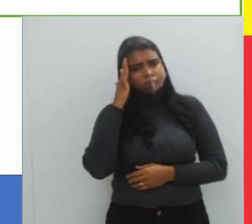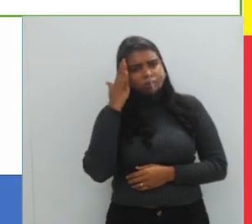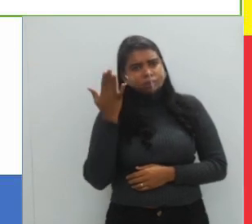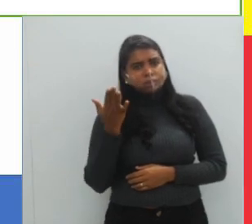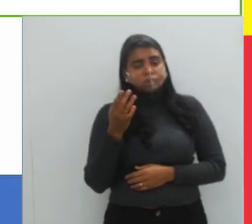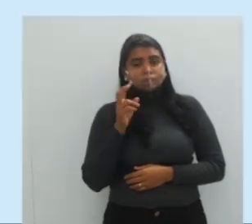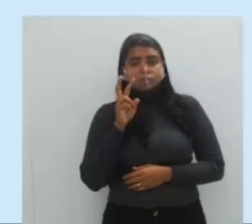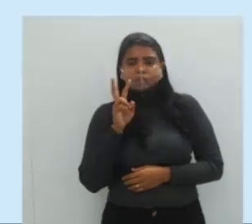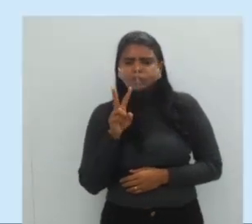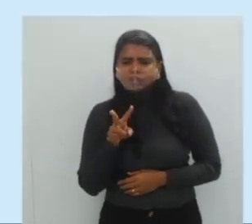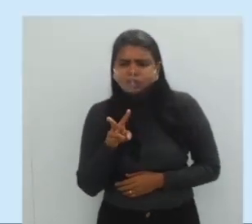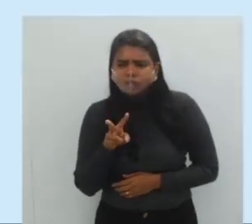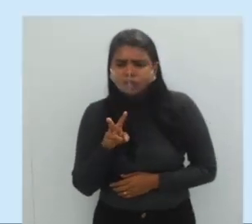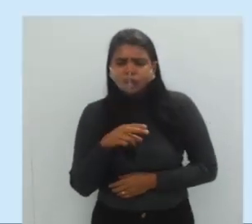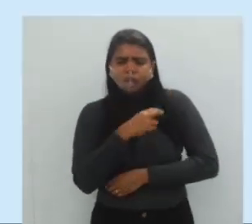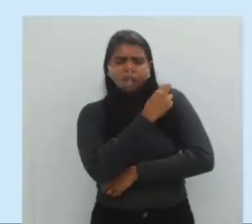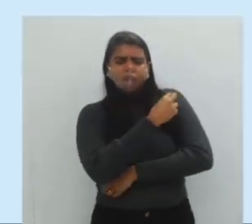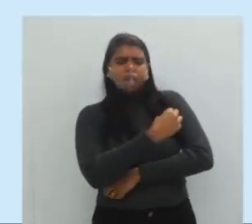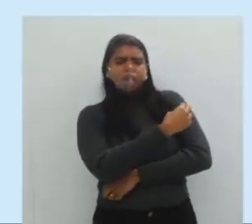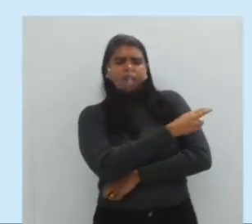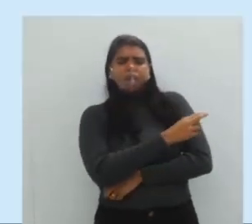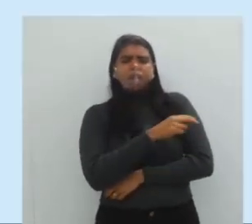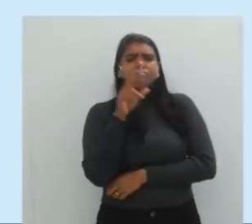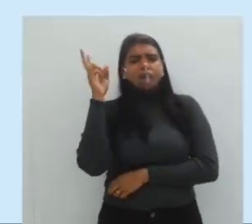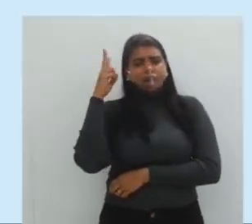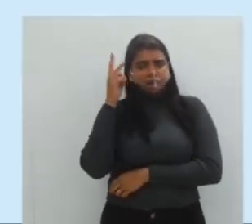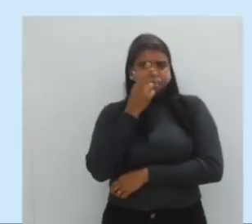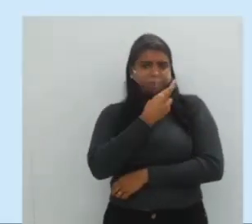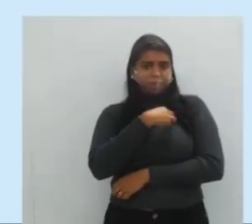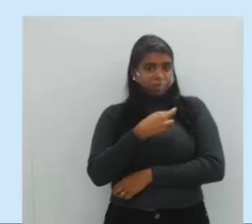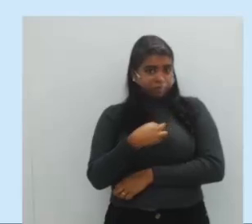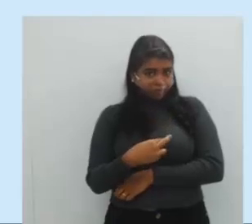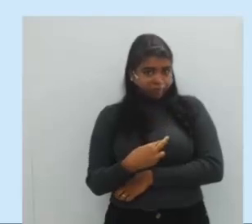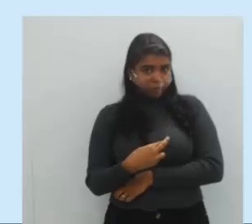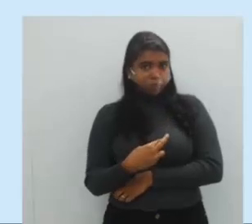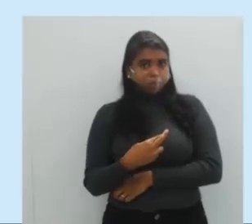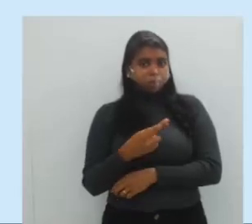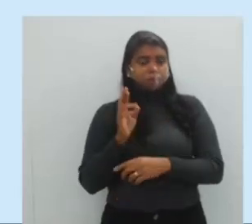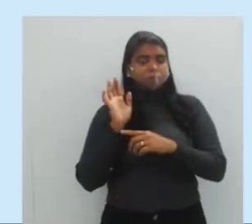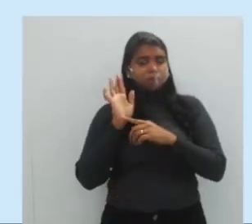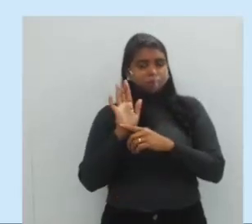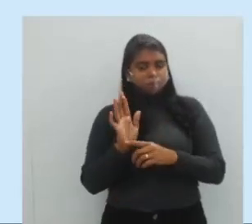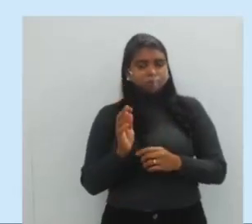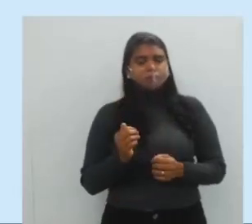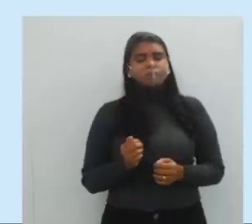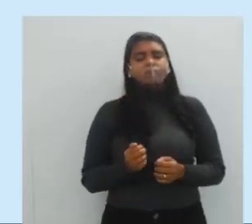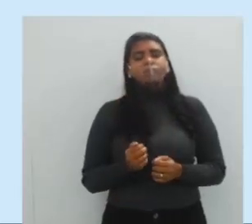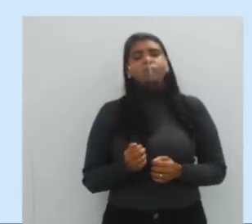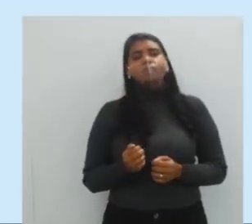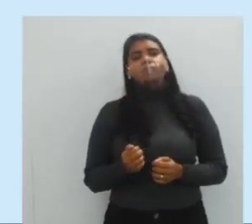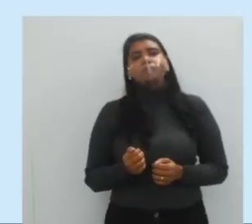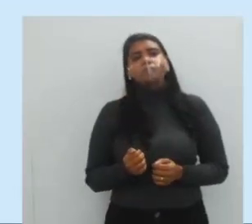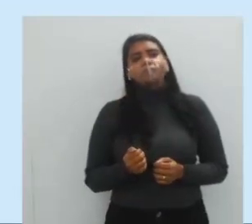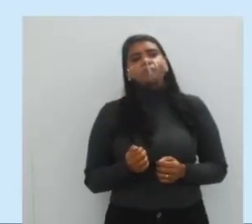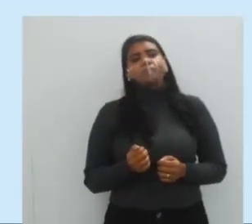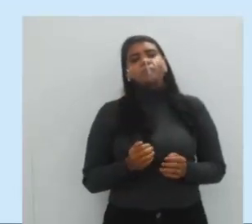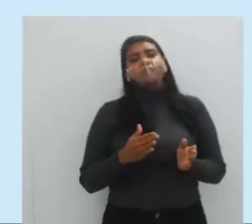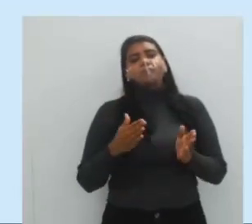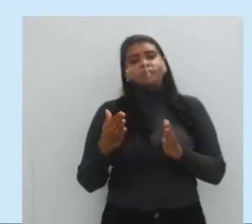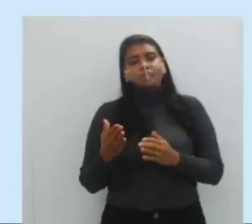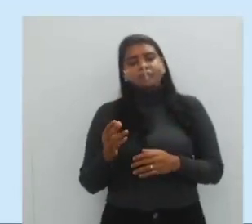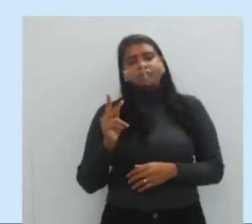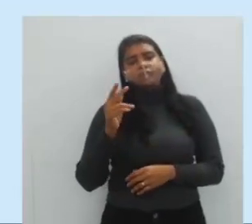seguinte: quando vocês virem este símbolo, certo? Lembrem-se que era um símbolo religioso de uma determinada religião que